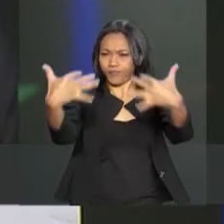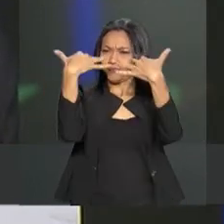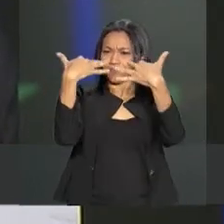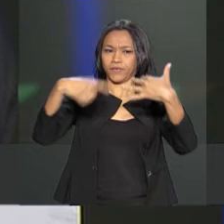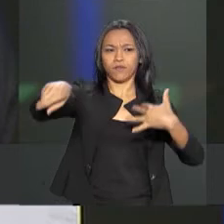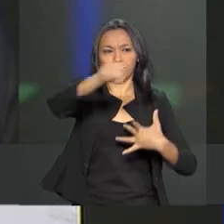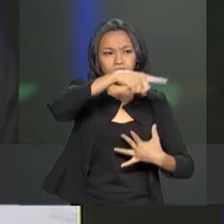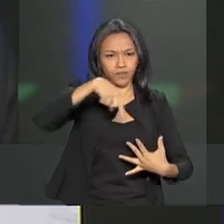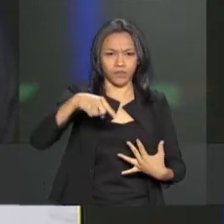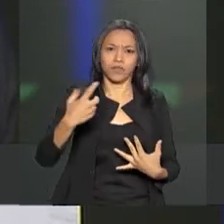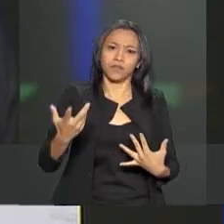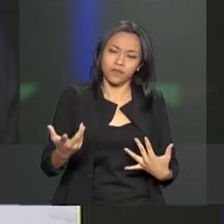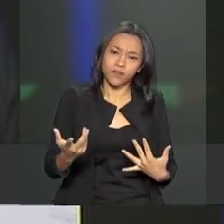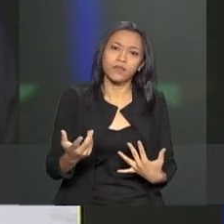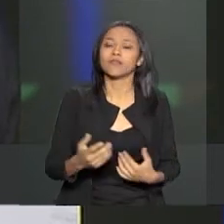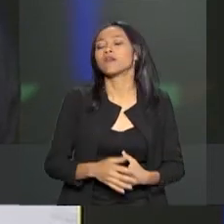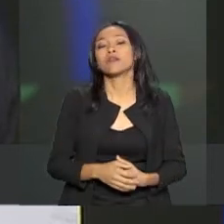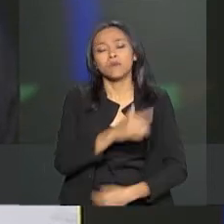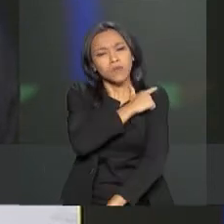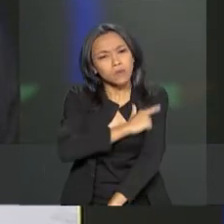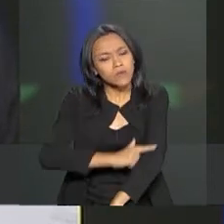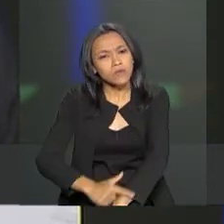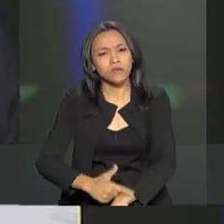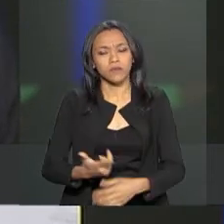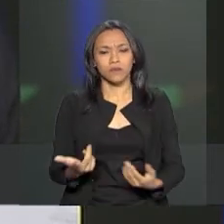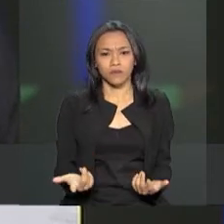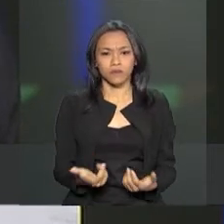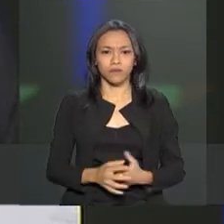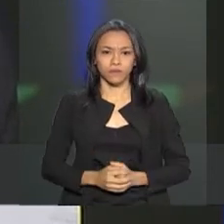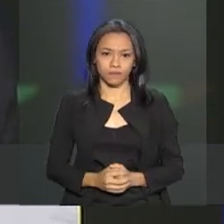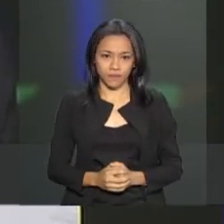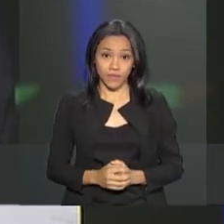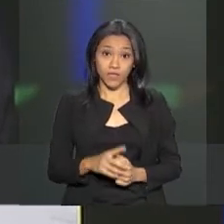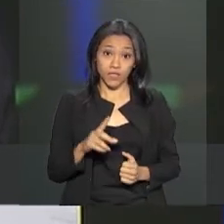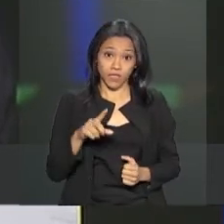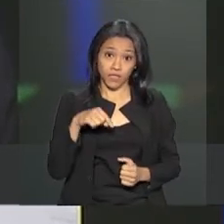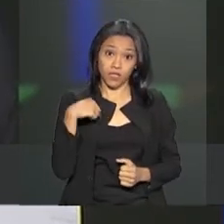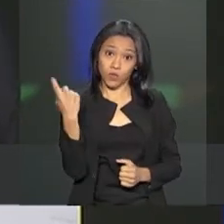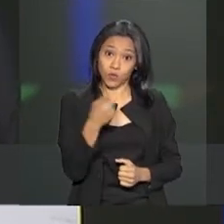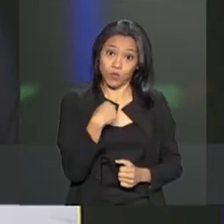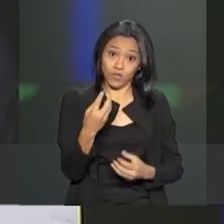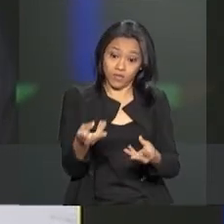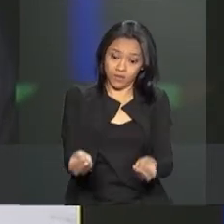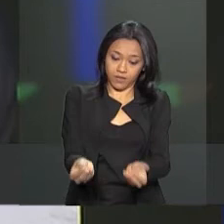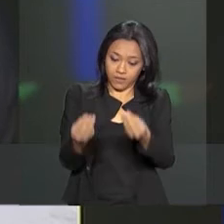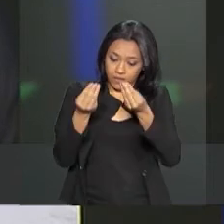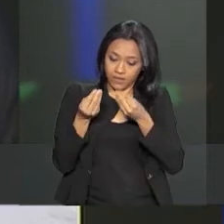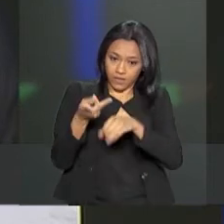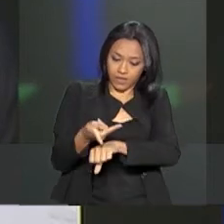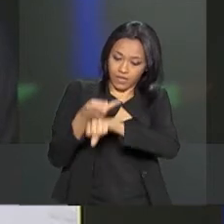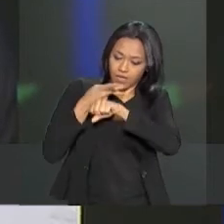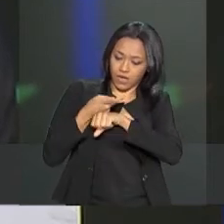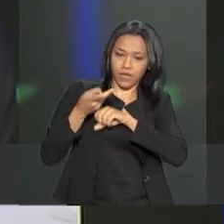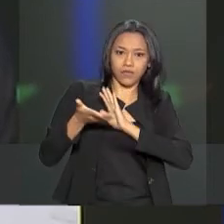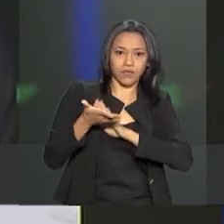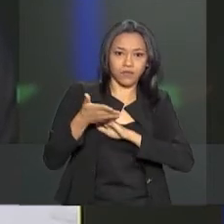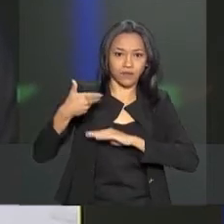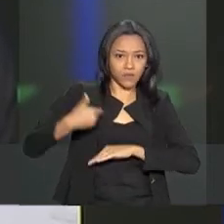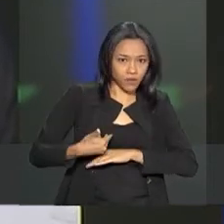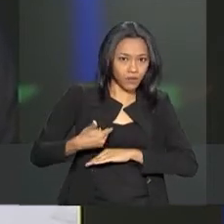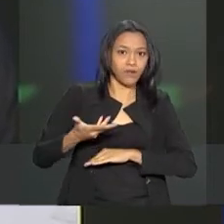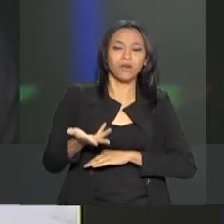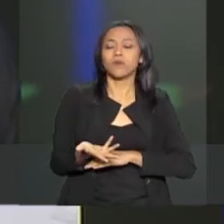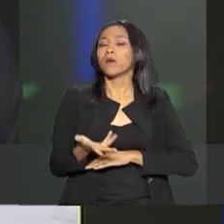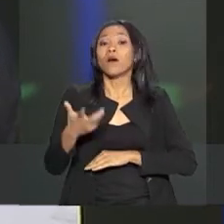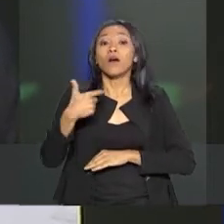gentileza, delicadeza, lieneza, cavalheirismo com que nos entregam este prêmio que nós estamos dividindo com todos os